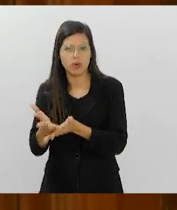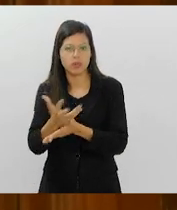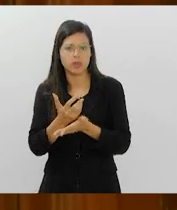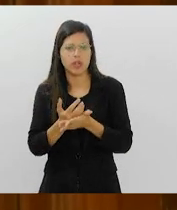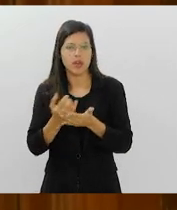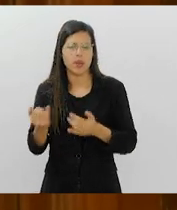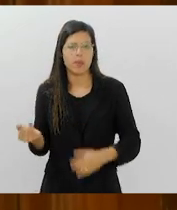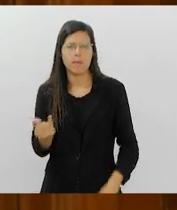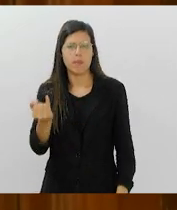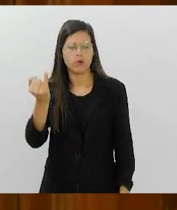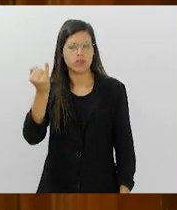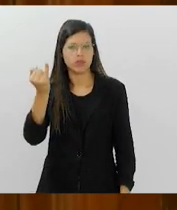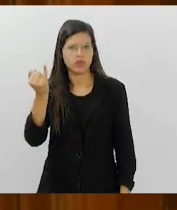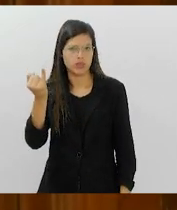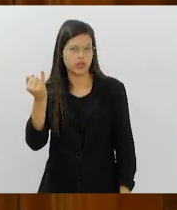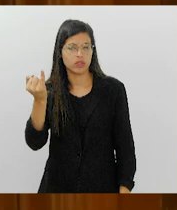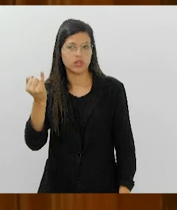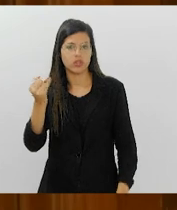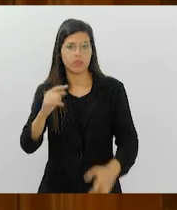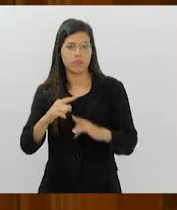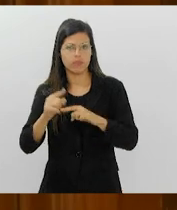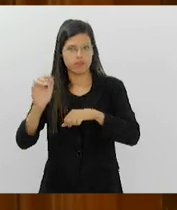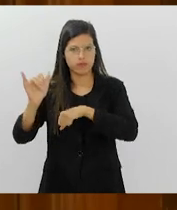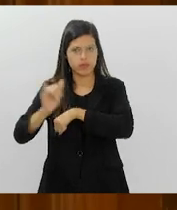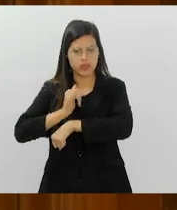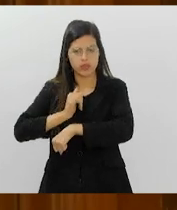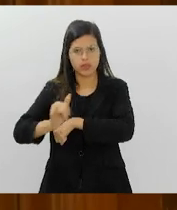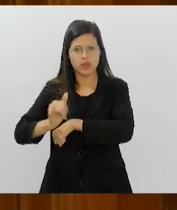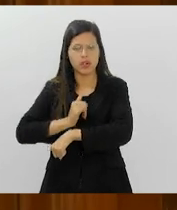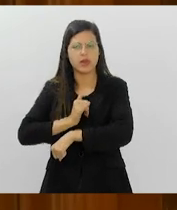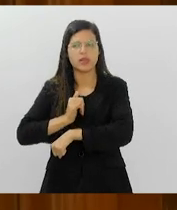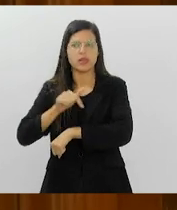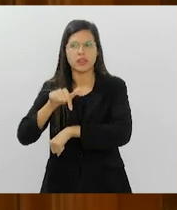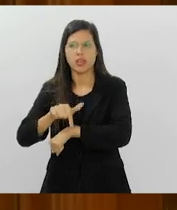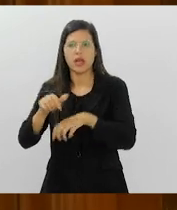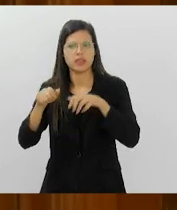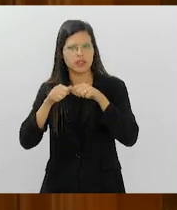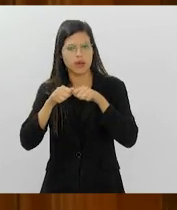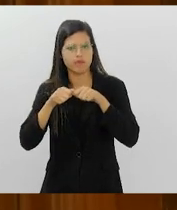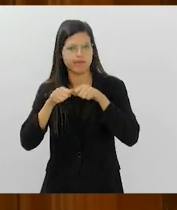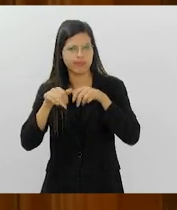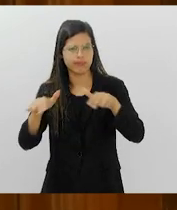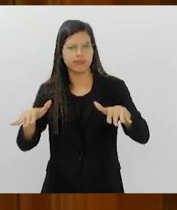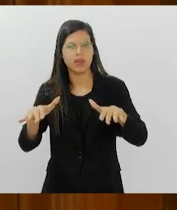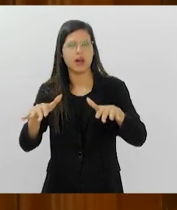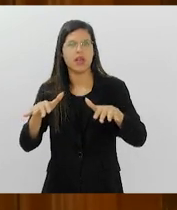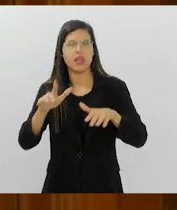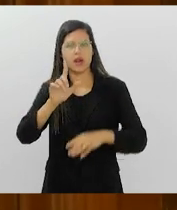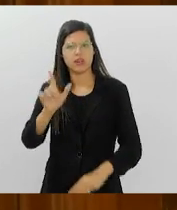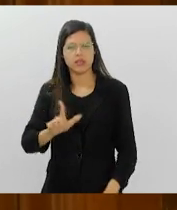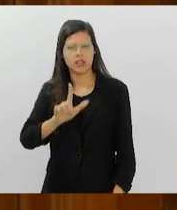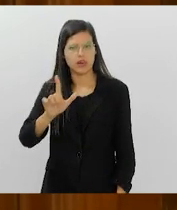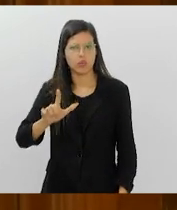importantes, realmente, mas a estratégia é largamente difundida na literatura internacional nesse tipo